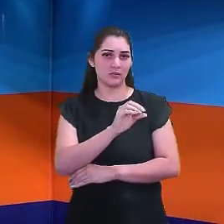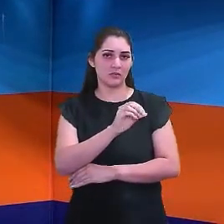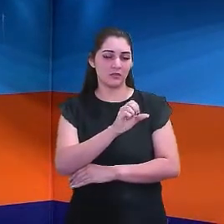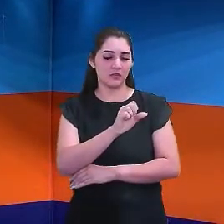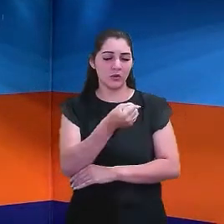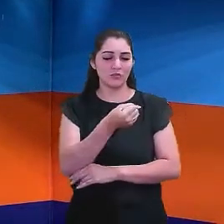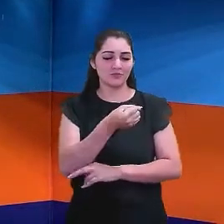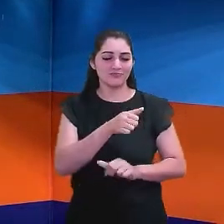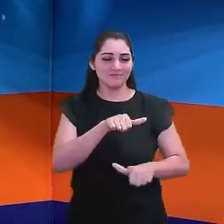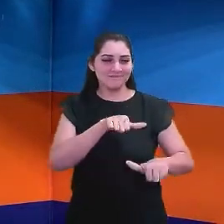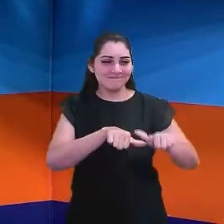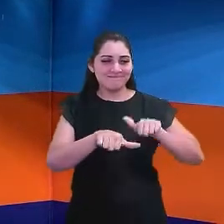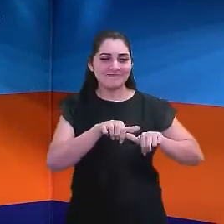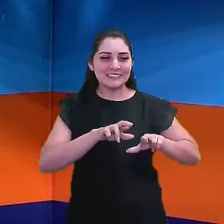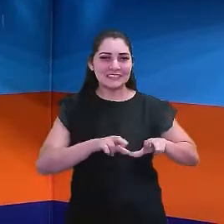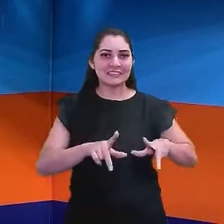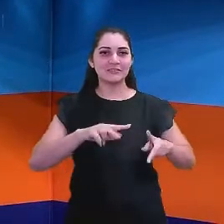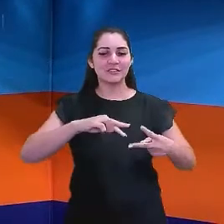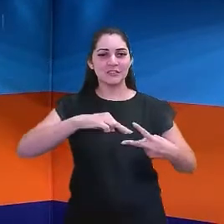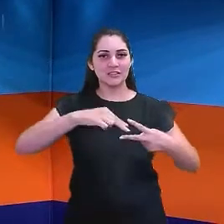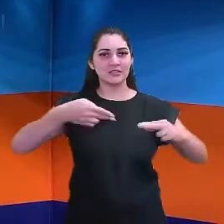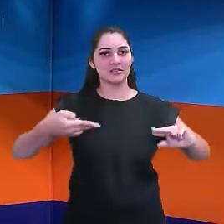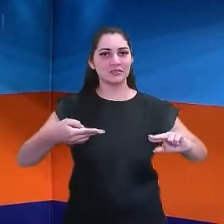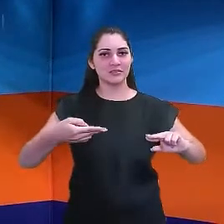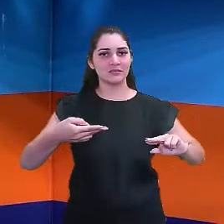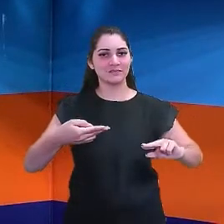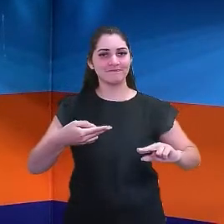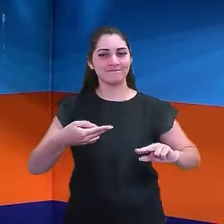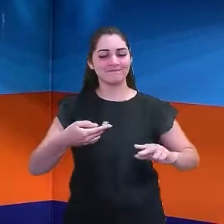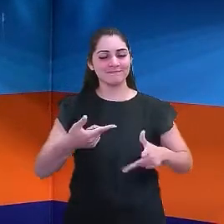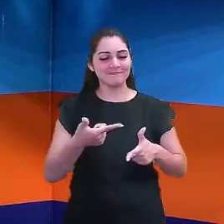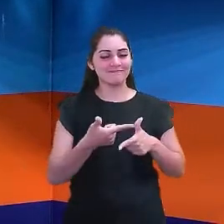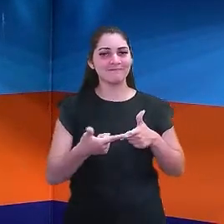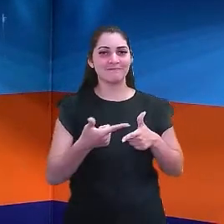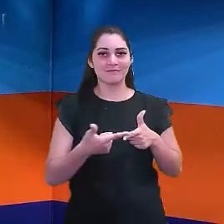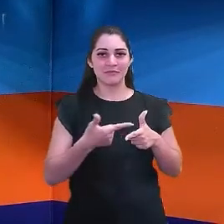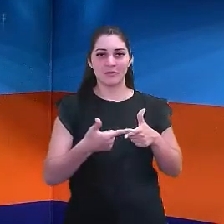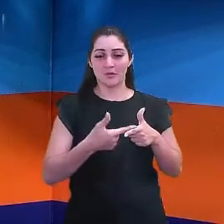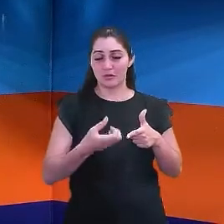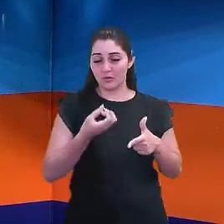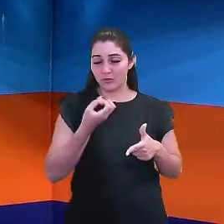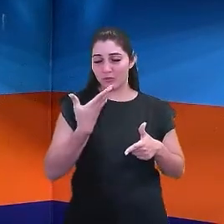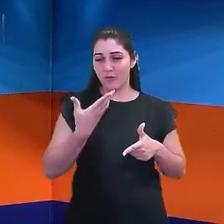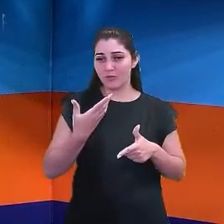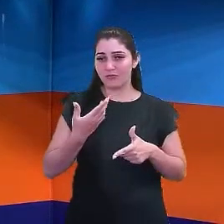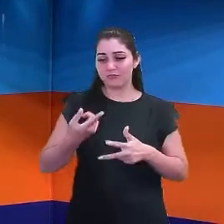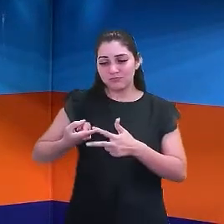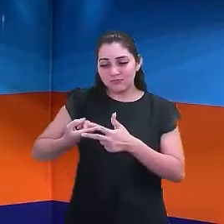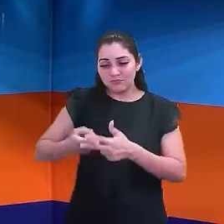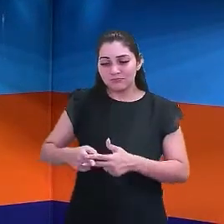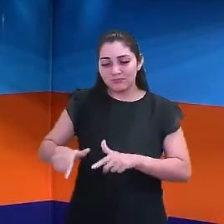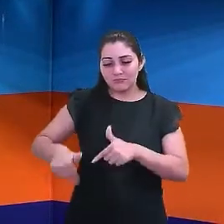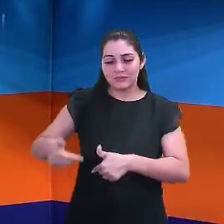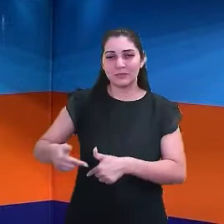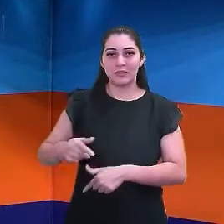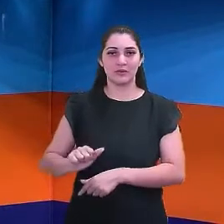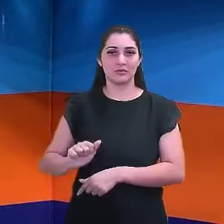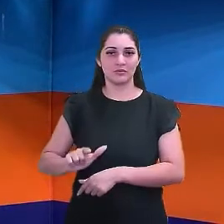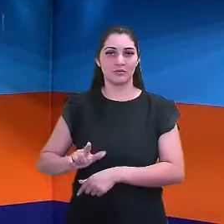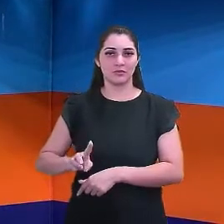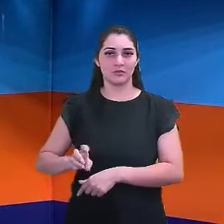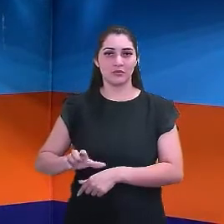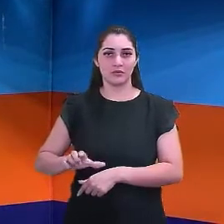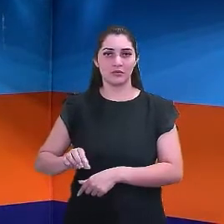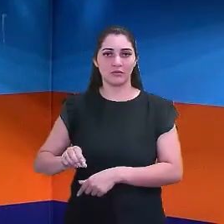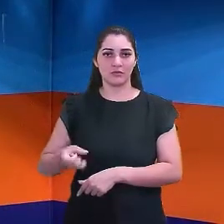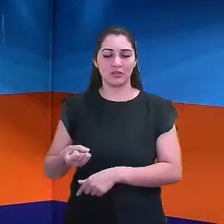glândulas exócrinas, vai comprometer o bom funcionamento dos alvéolos pulmonares, consequentemente causando esse